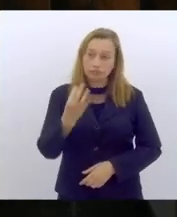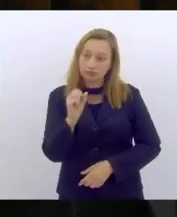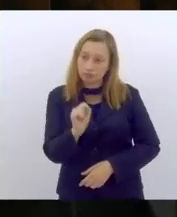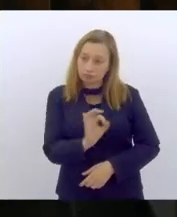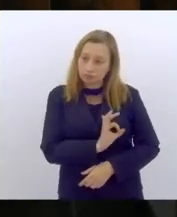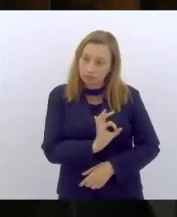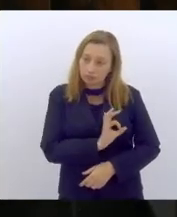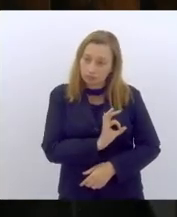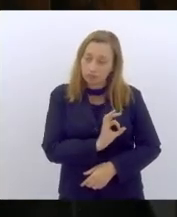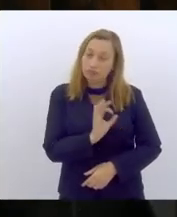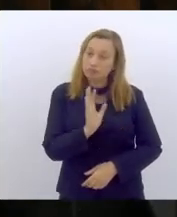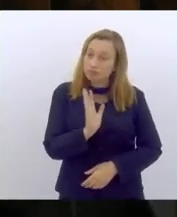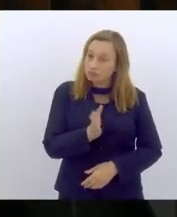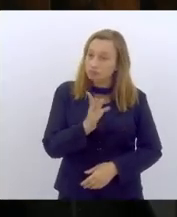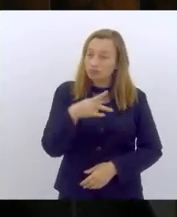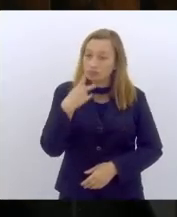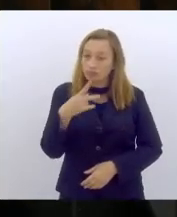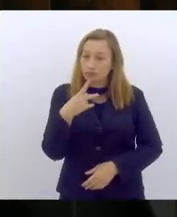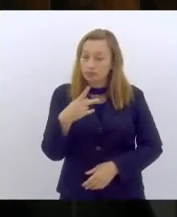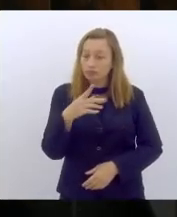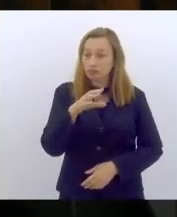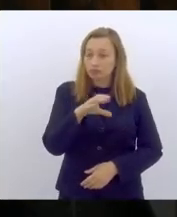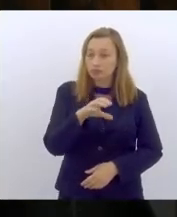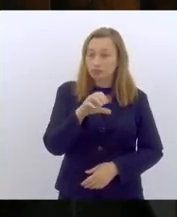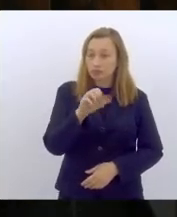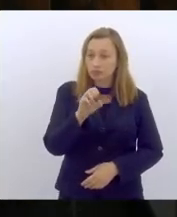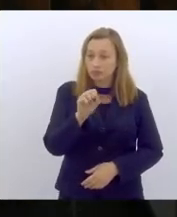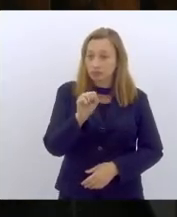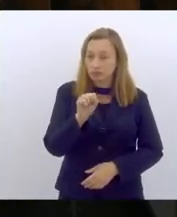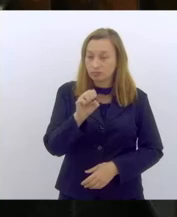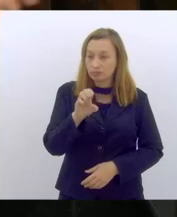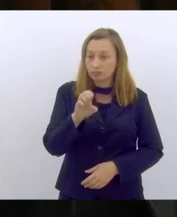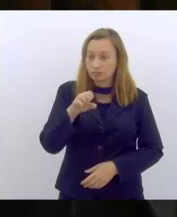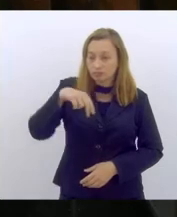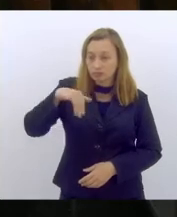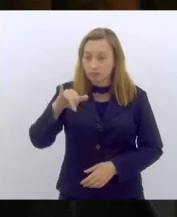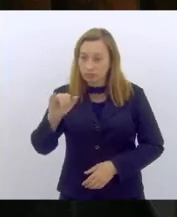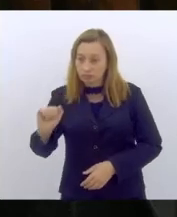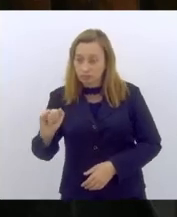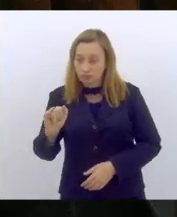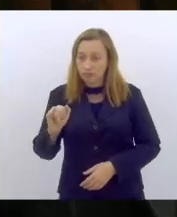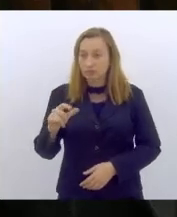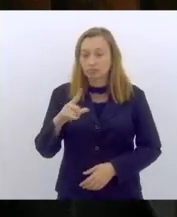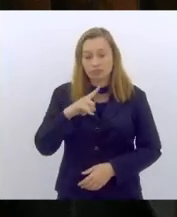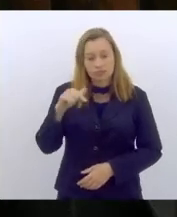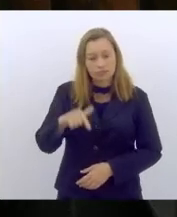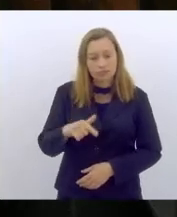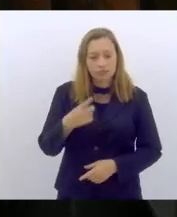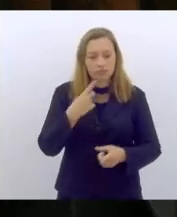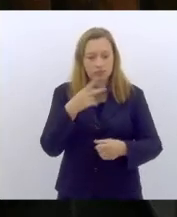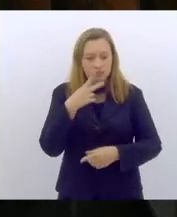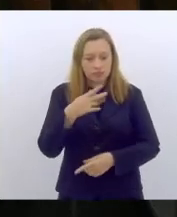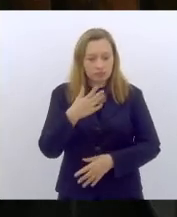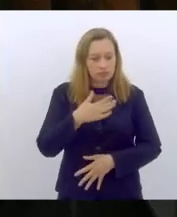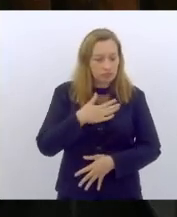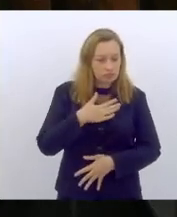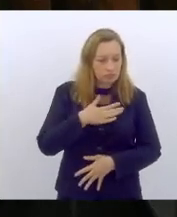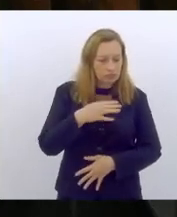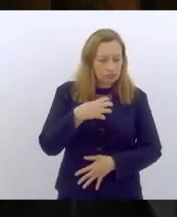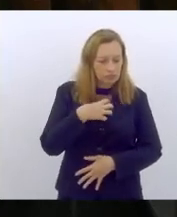já que a senhora falou de SENAI tem aqui nos anais discursos meu nesse sentido